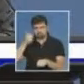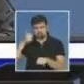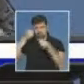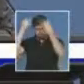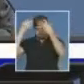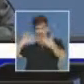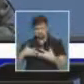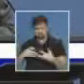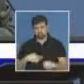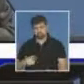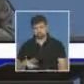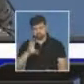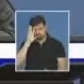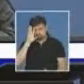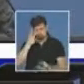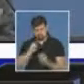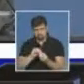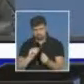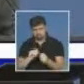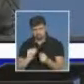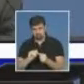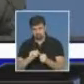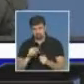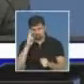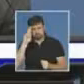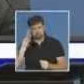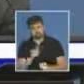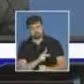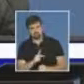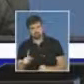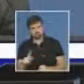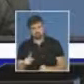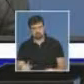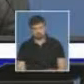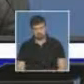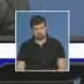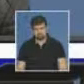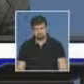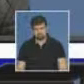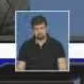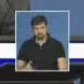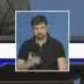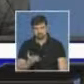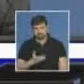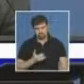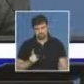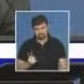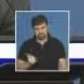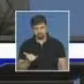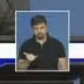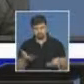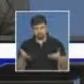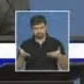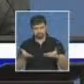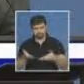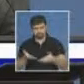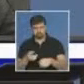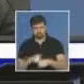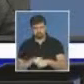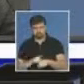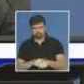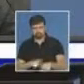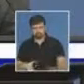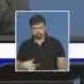feito essas considerações se uma presidente é eu quero aproveitar essa oportunidade